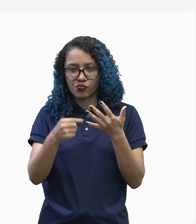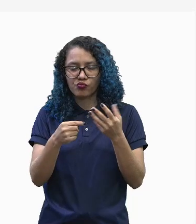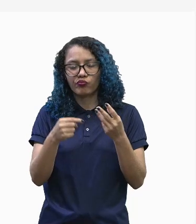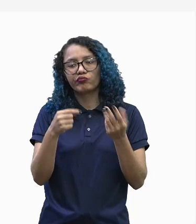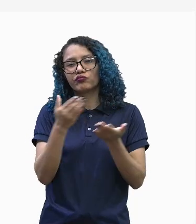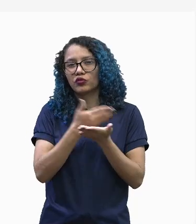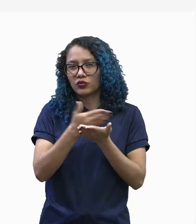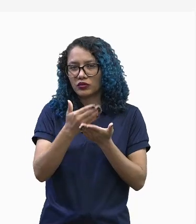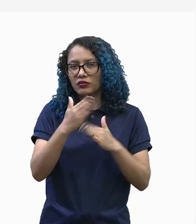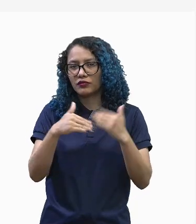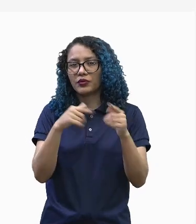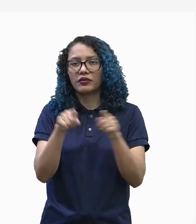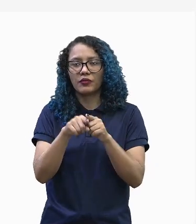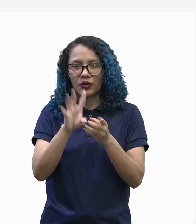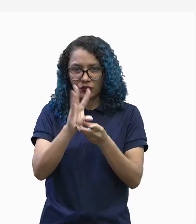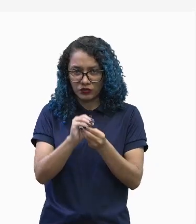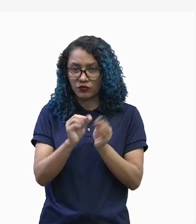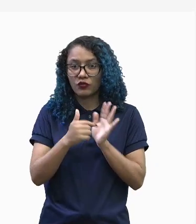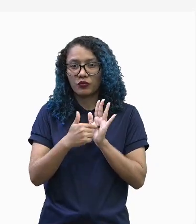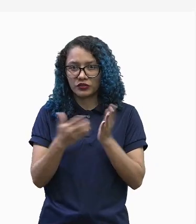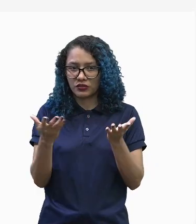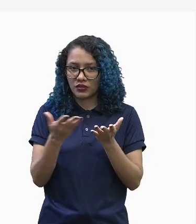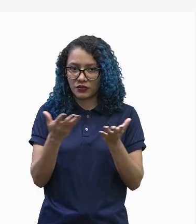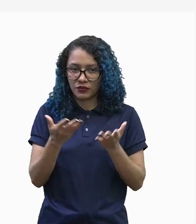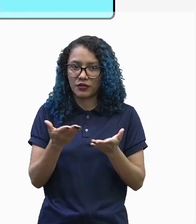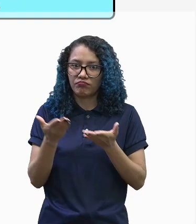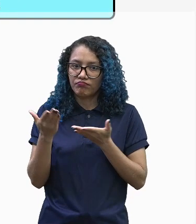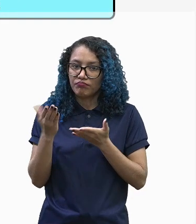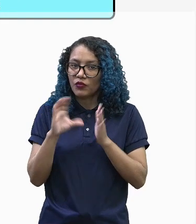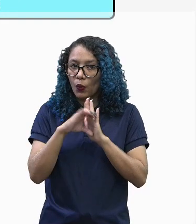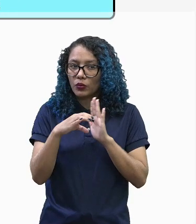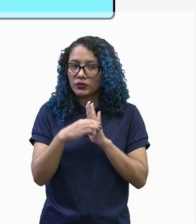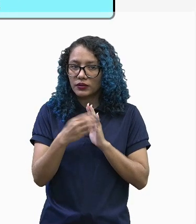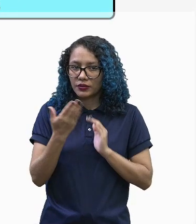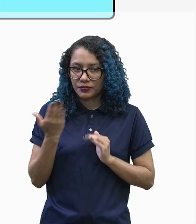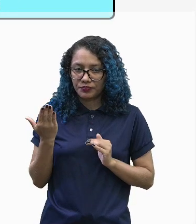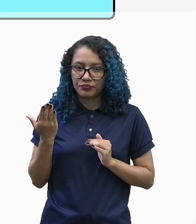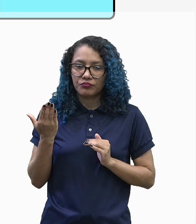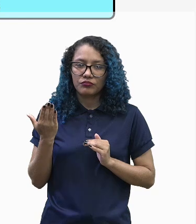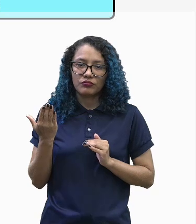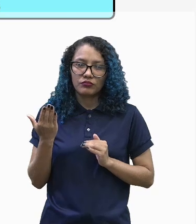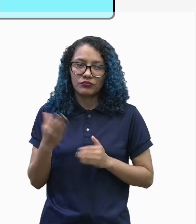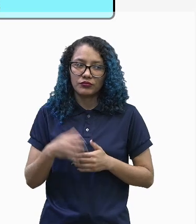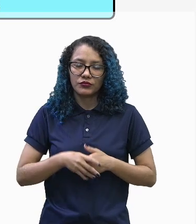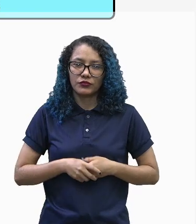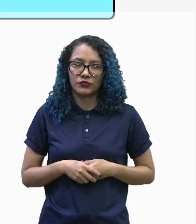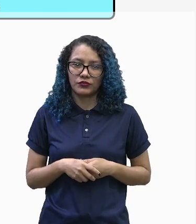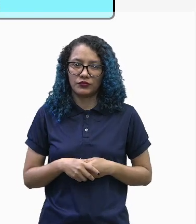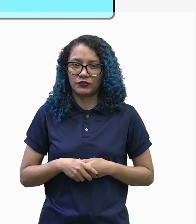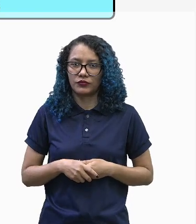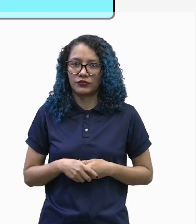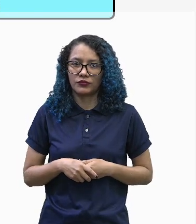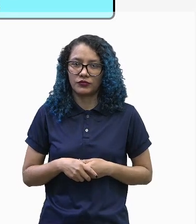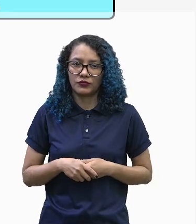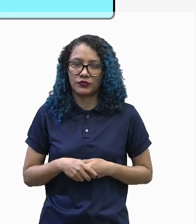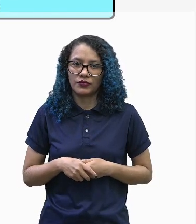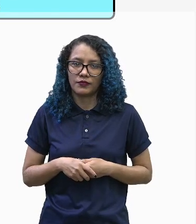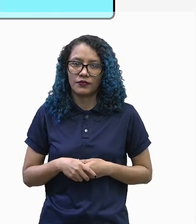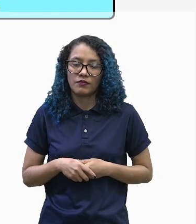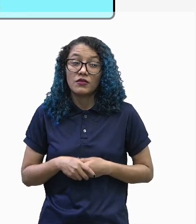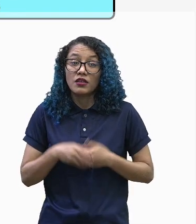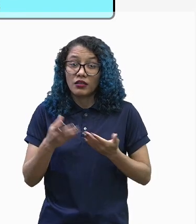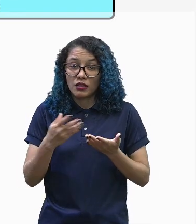introdução, desenvolvimento e conclusão. Então, olha só, o nosso texto é